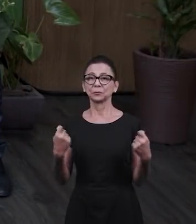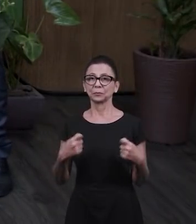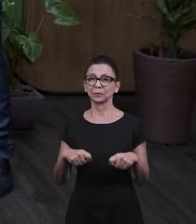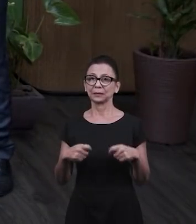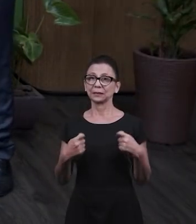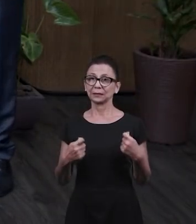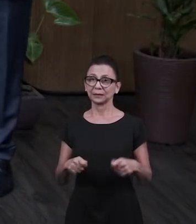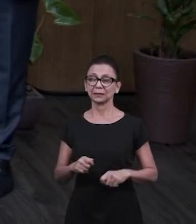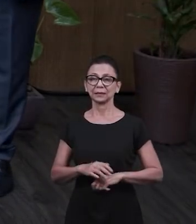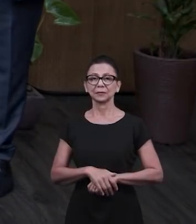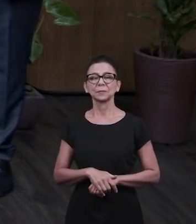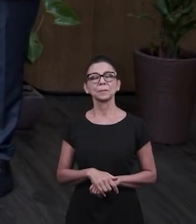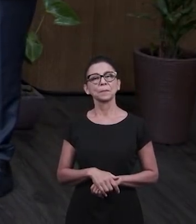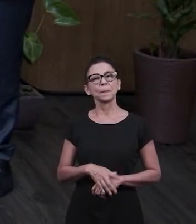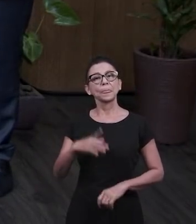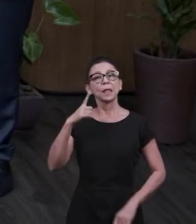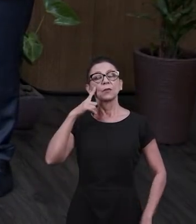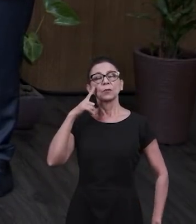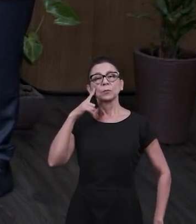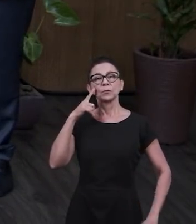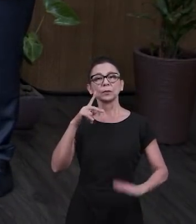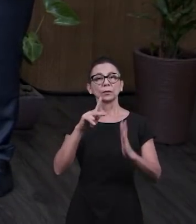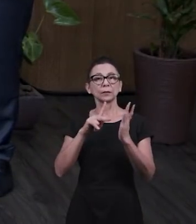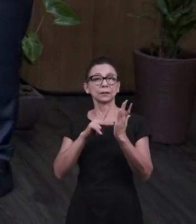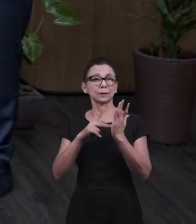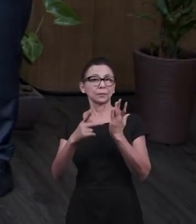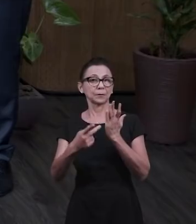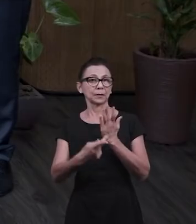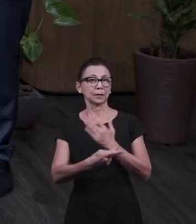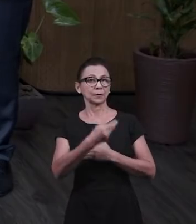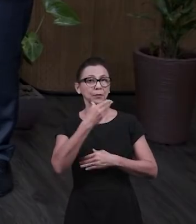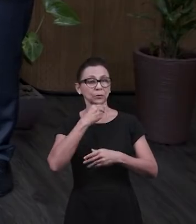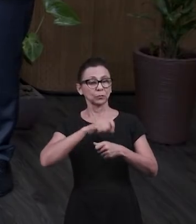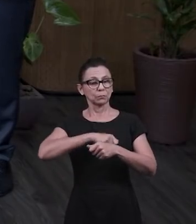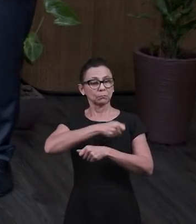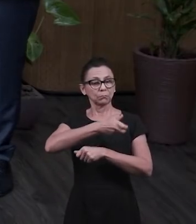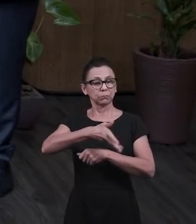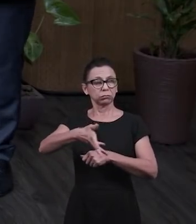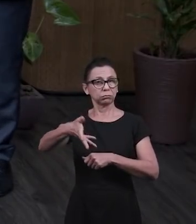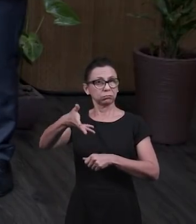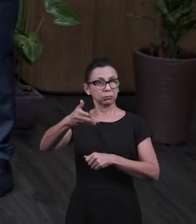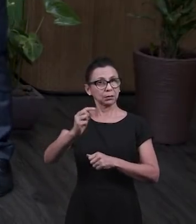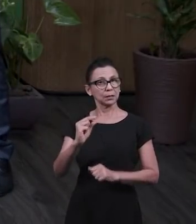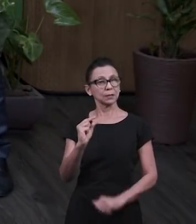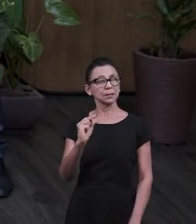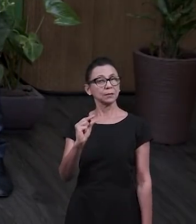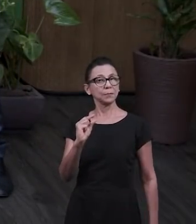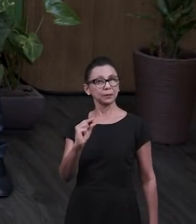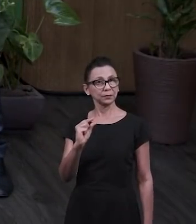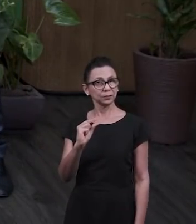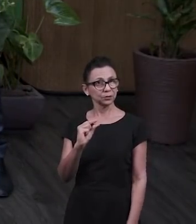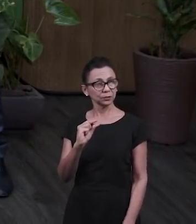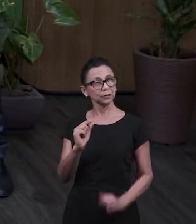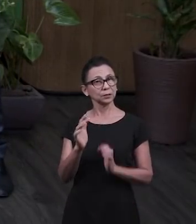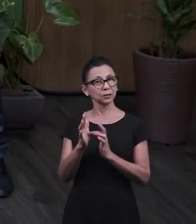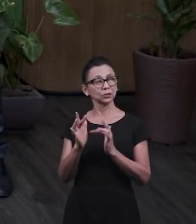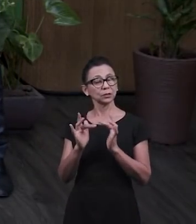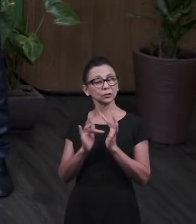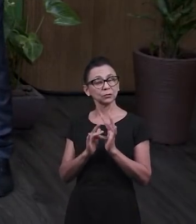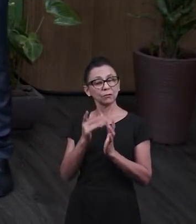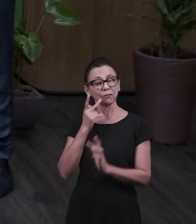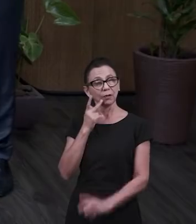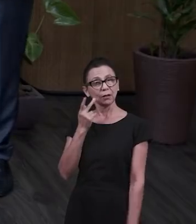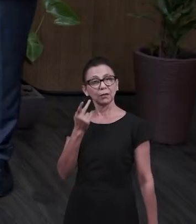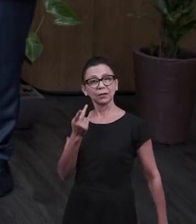vendo na parábola do semeador que a semente mencionada por Jesus foi